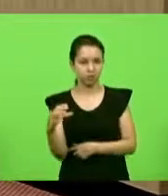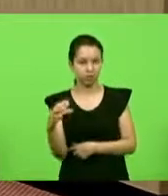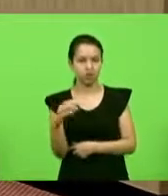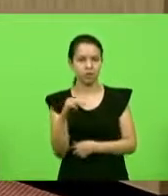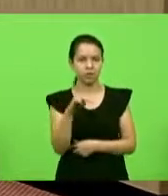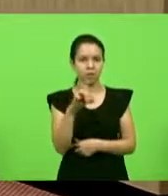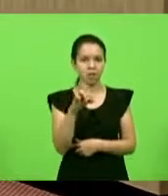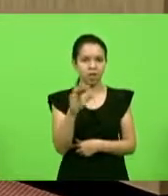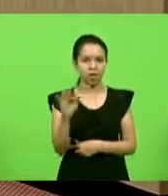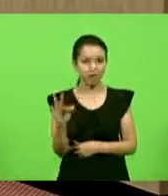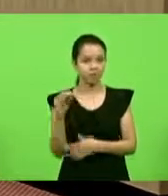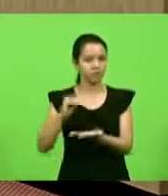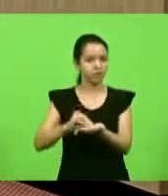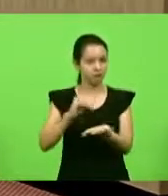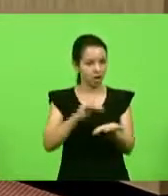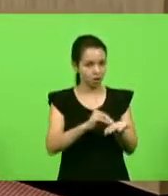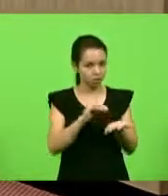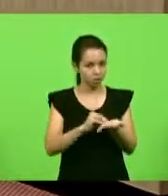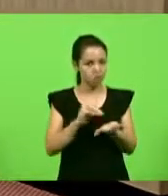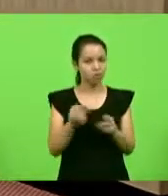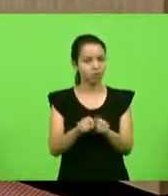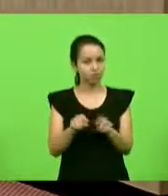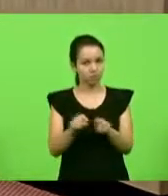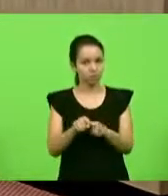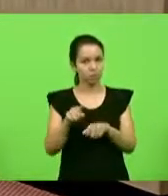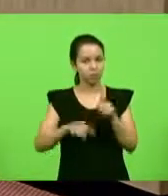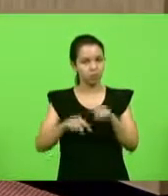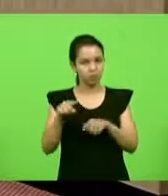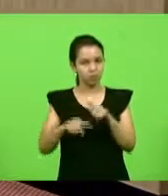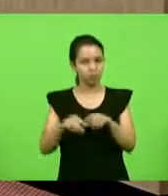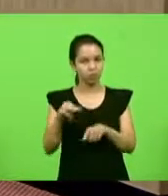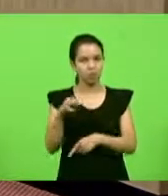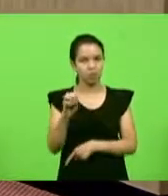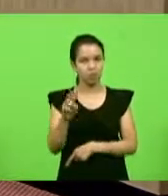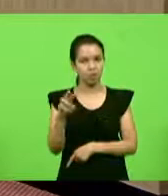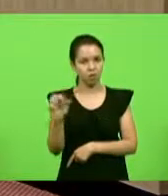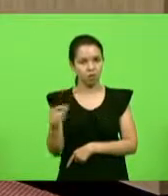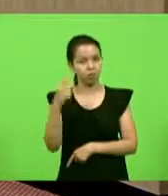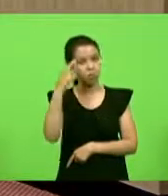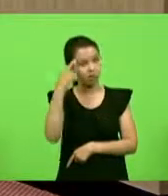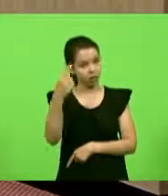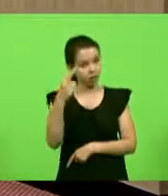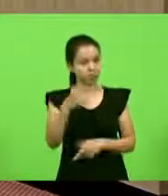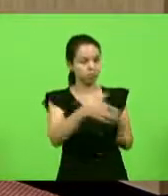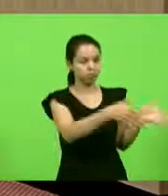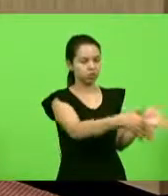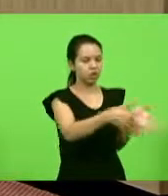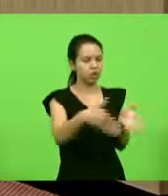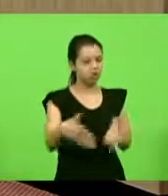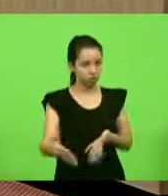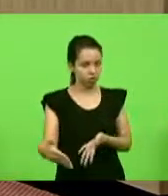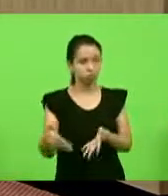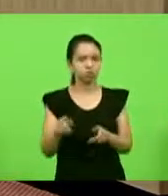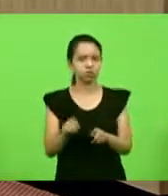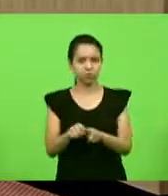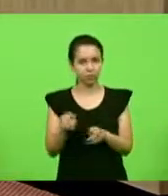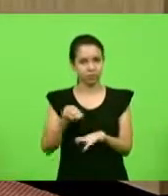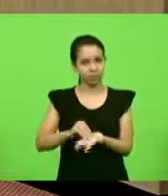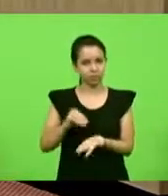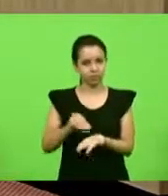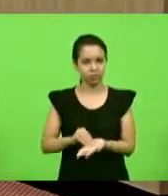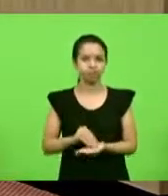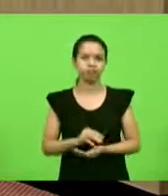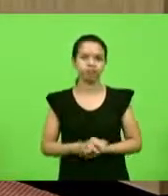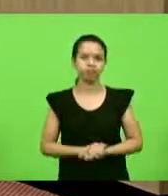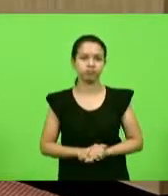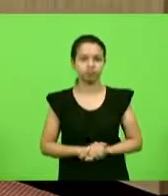está faltando, inclusive, para a fábrica de imóveis. Imagina para a fábrica de caixão. Conte comigo. Obrigado, deputado Berlanda. Estamos juntos